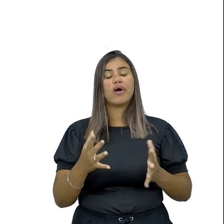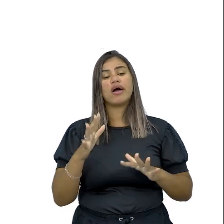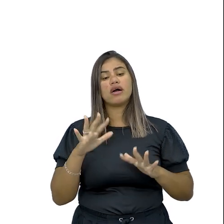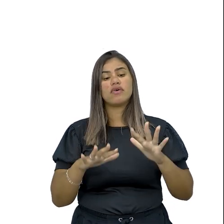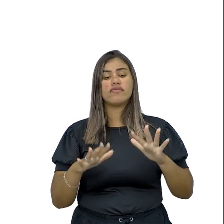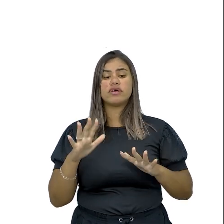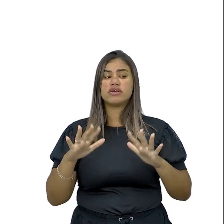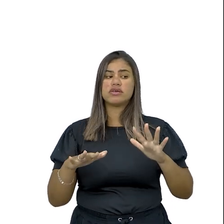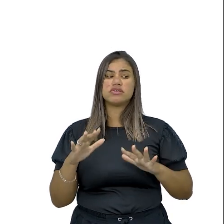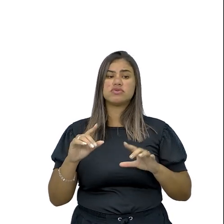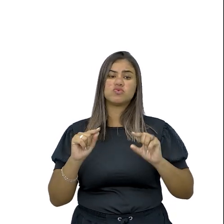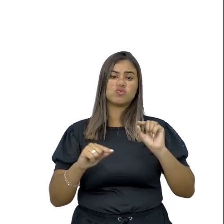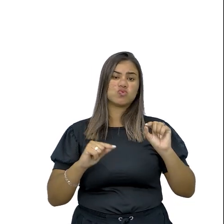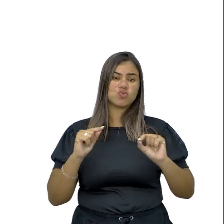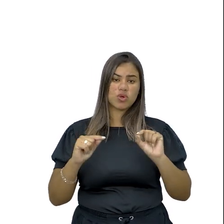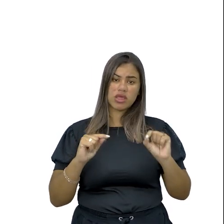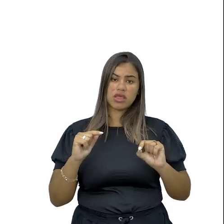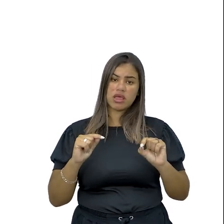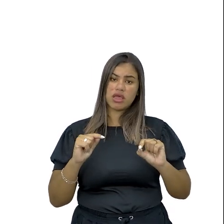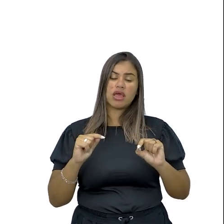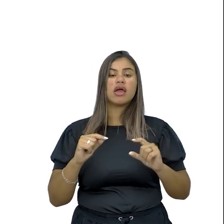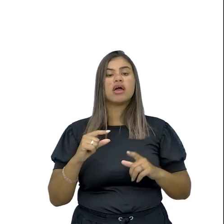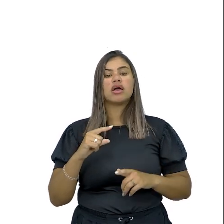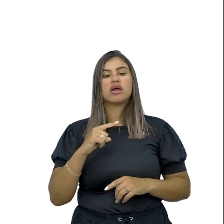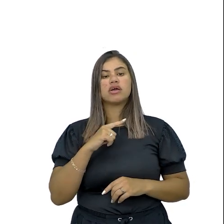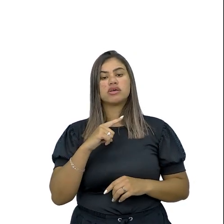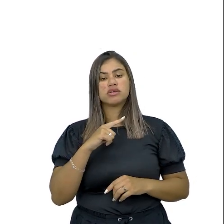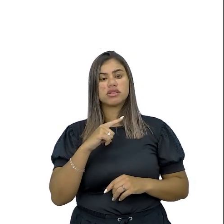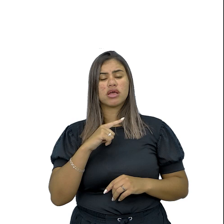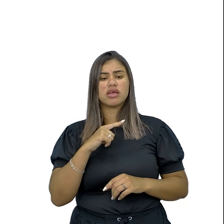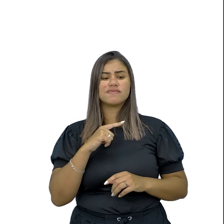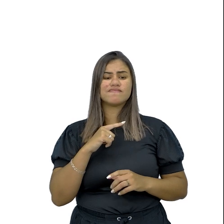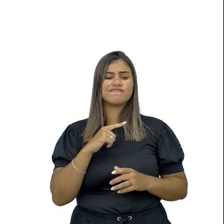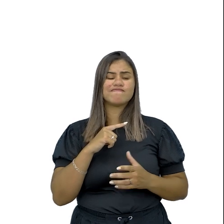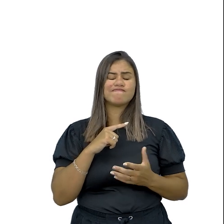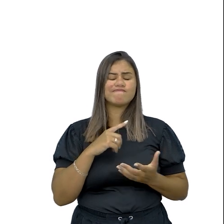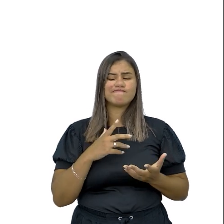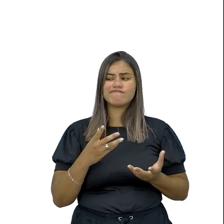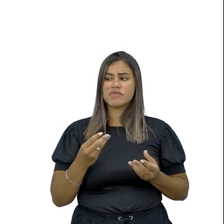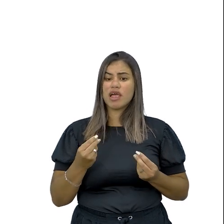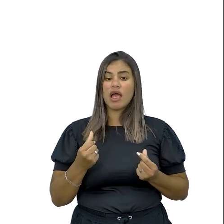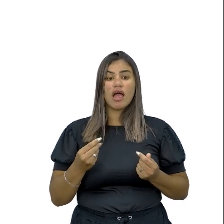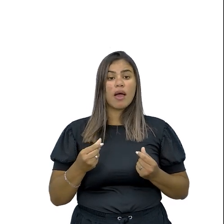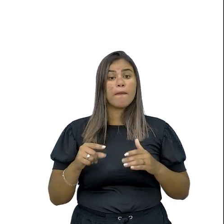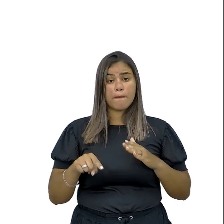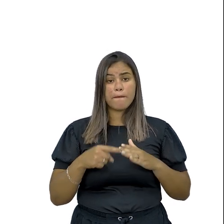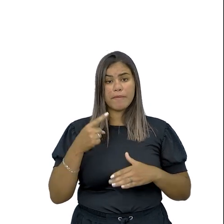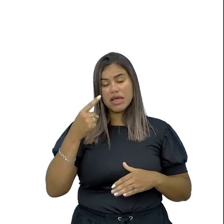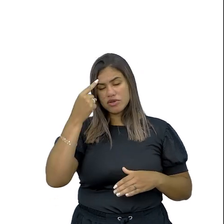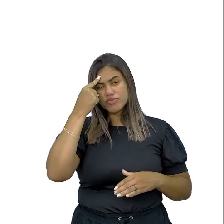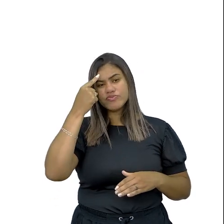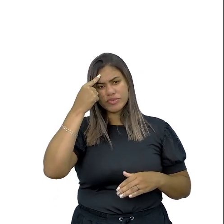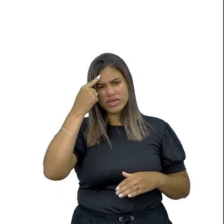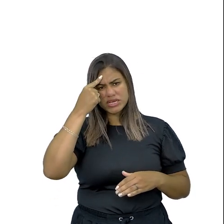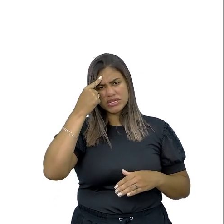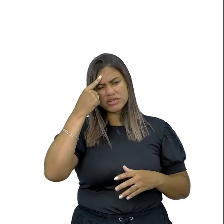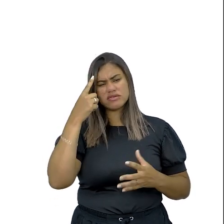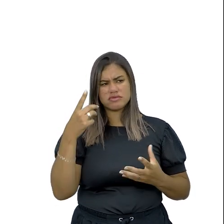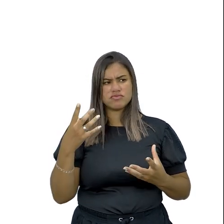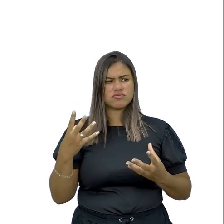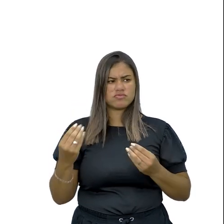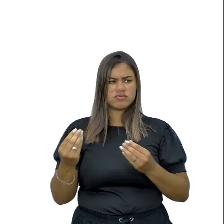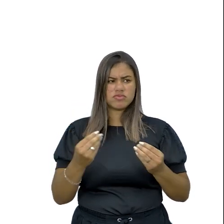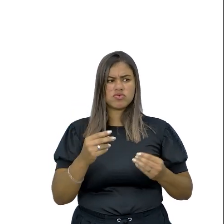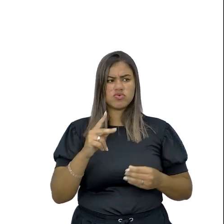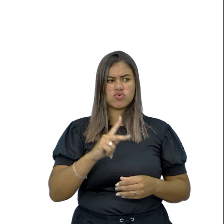também não têm aquela autonomia, porque a primeira coisa que nos ocorre, acredito eu, para a grande maioria dos que